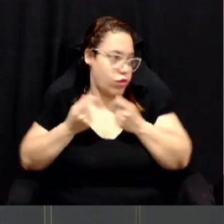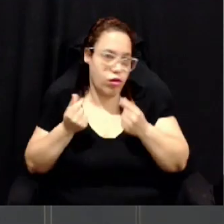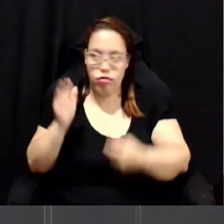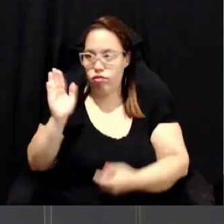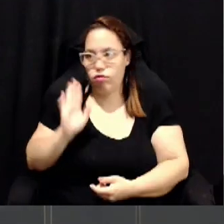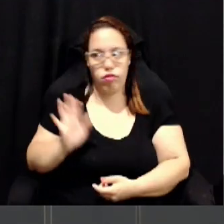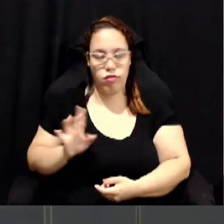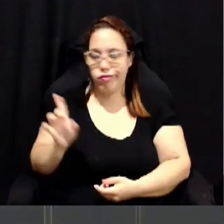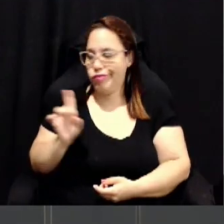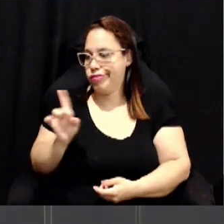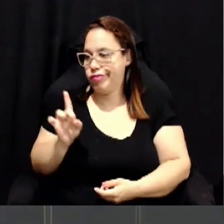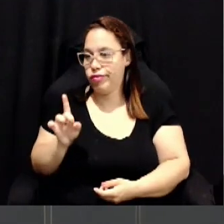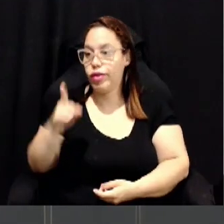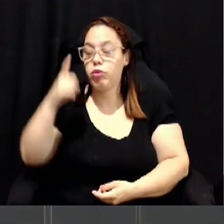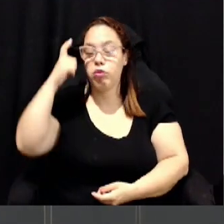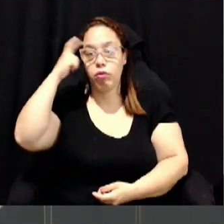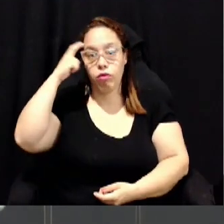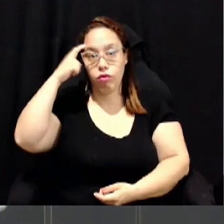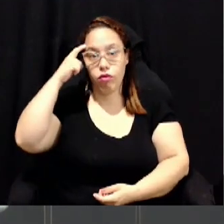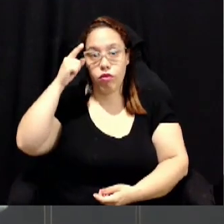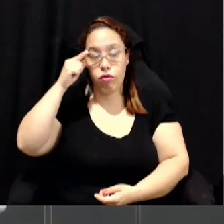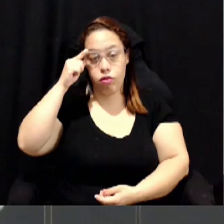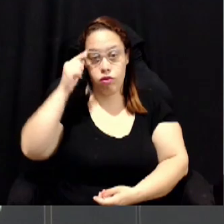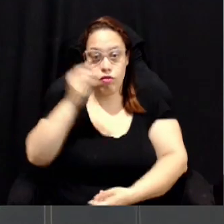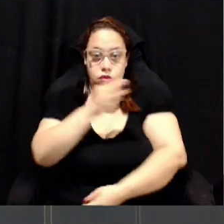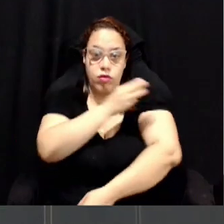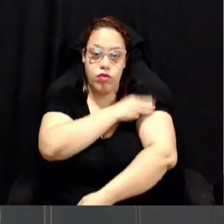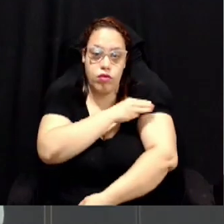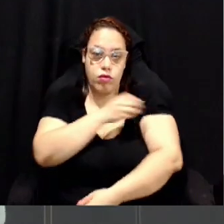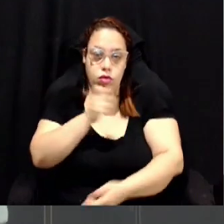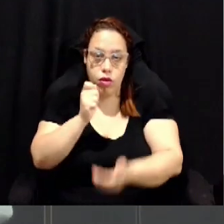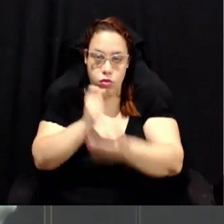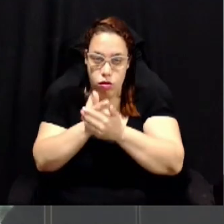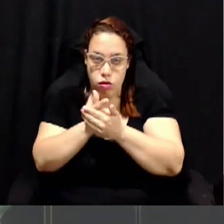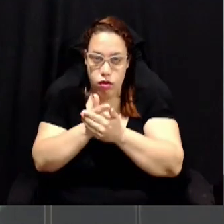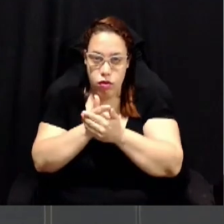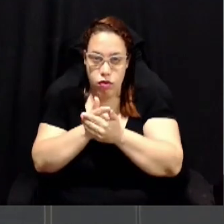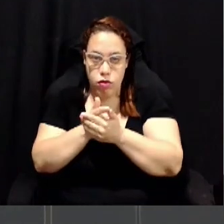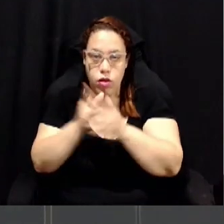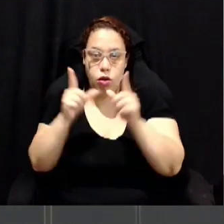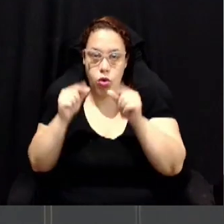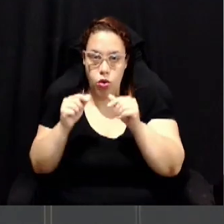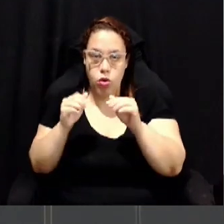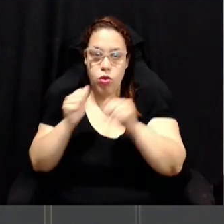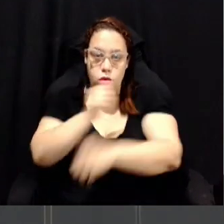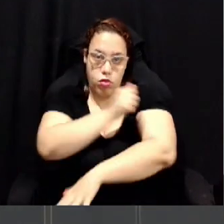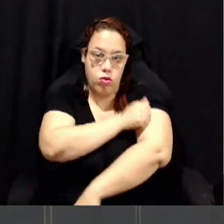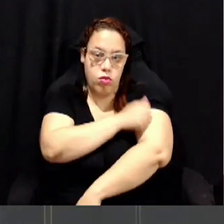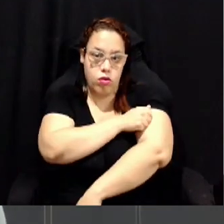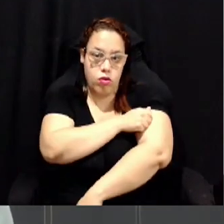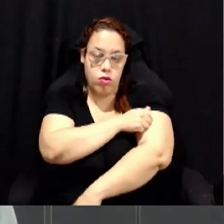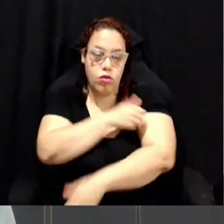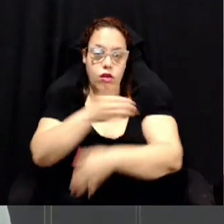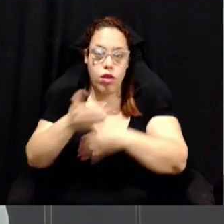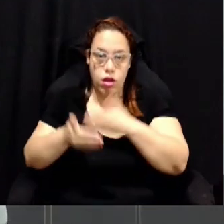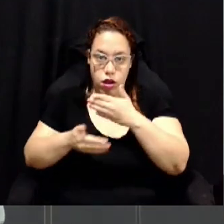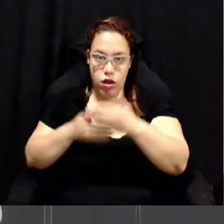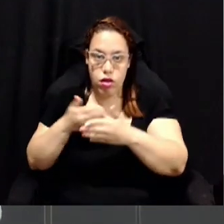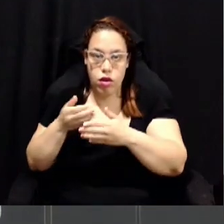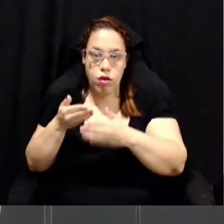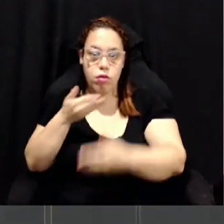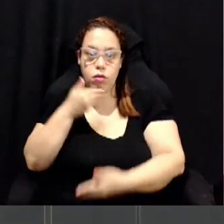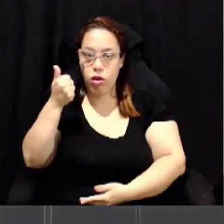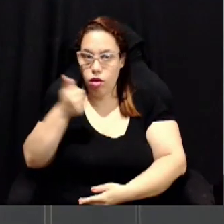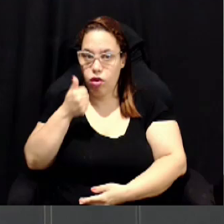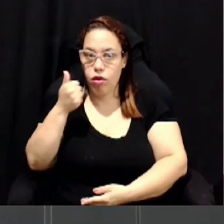aí eu pensava, quando ela for para o fundamental, se eu puder pagar uma escola com menos alunos, eu acho que ela vai ser melhor assistida, acho que ela vai ter mais atenção,